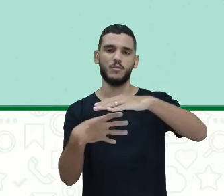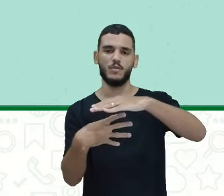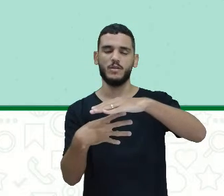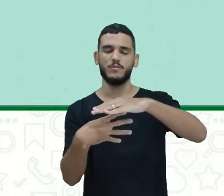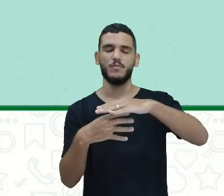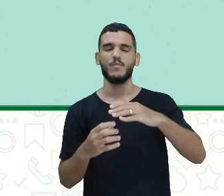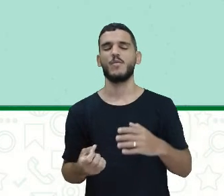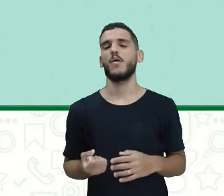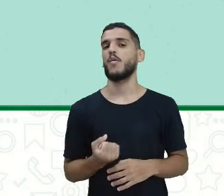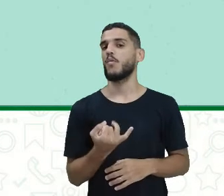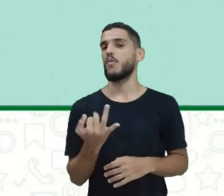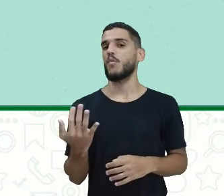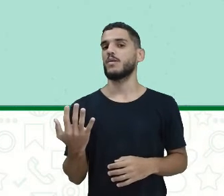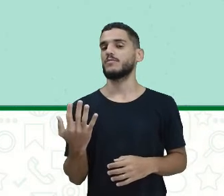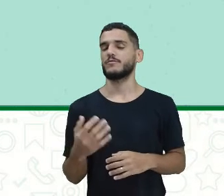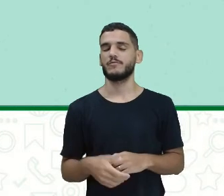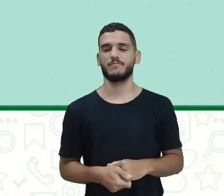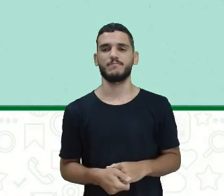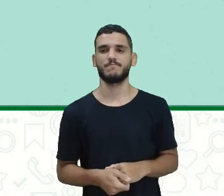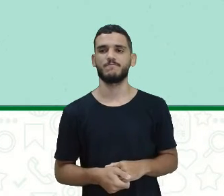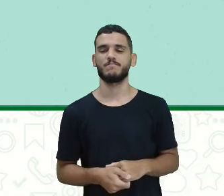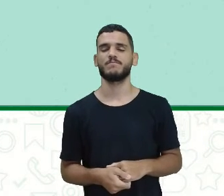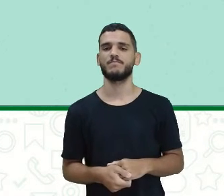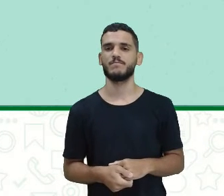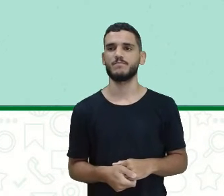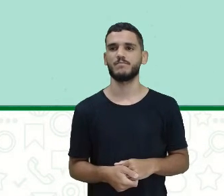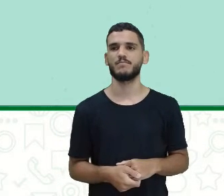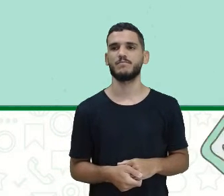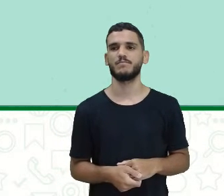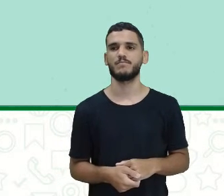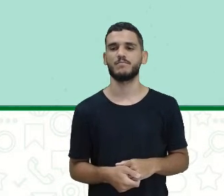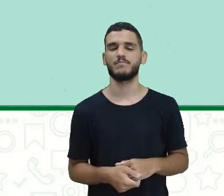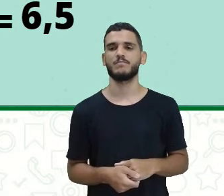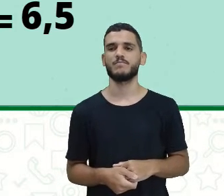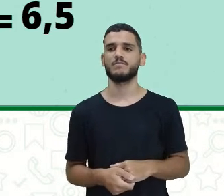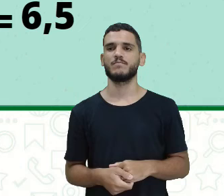quanto será que vai dar isso? Não? Eu ali pensando.